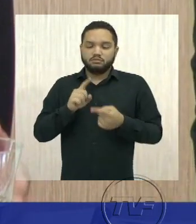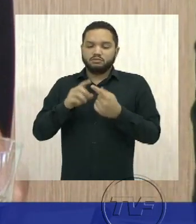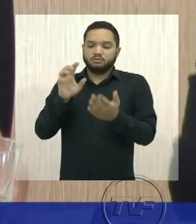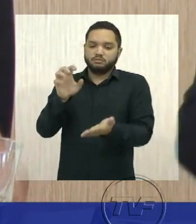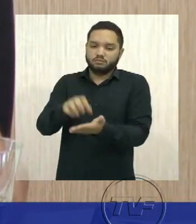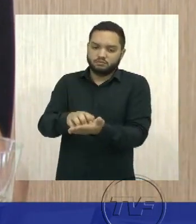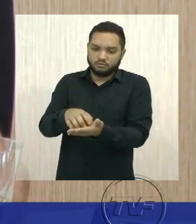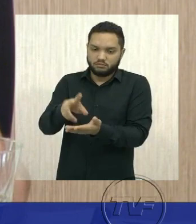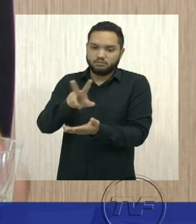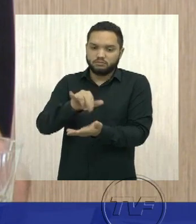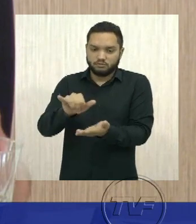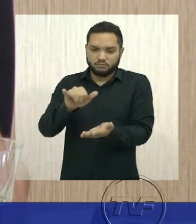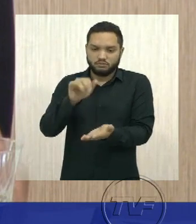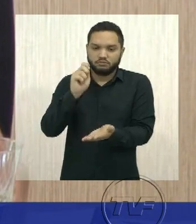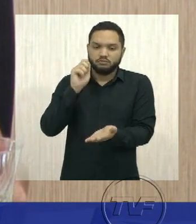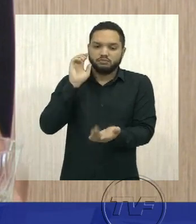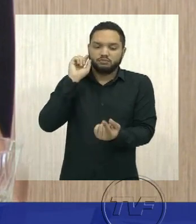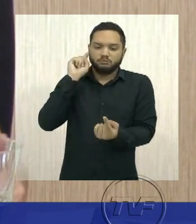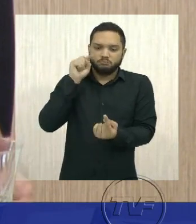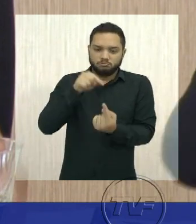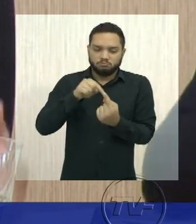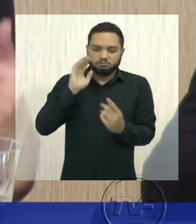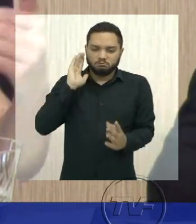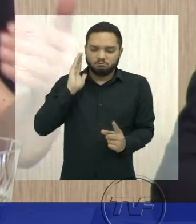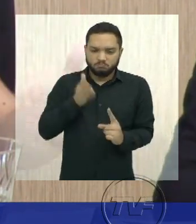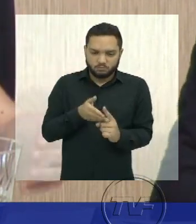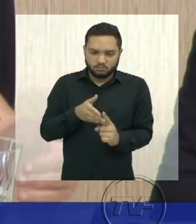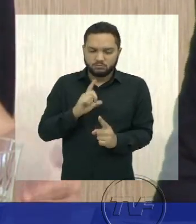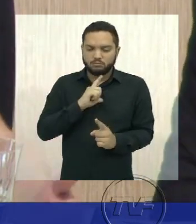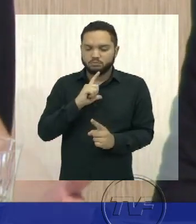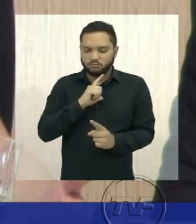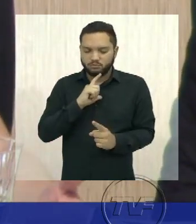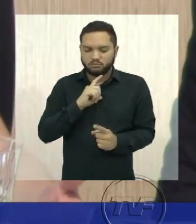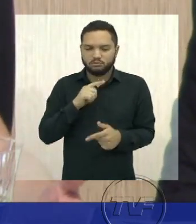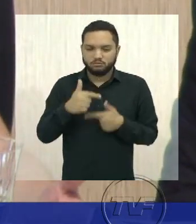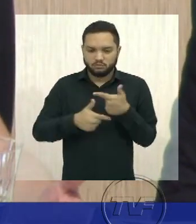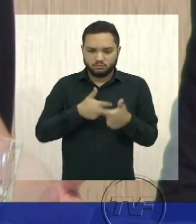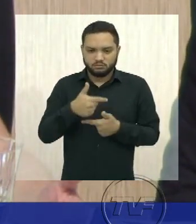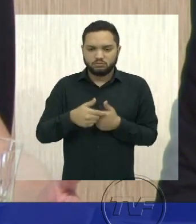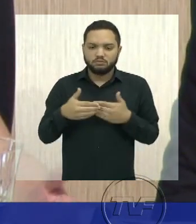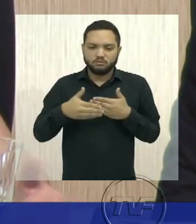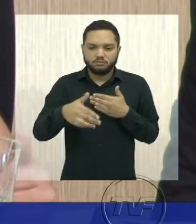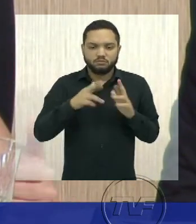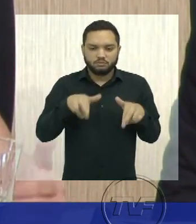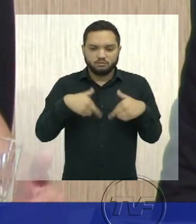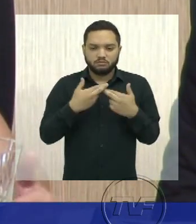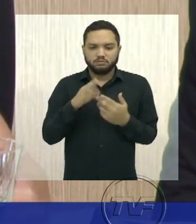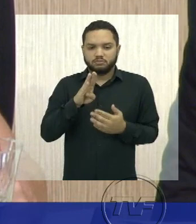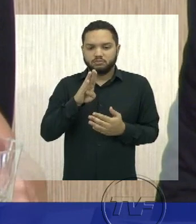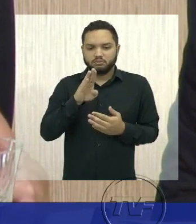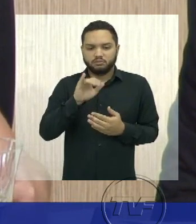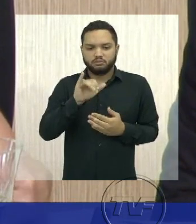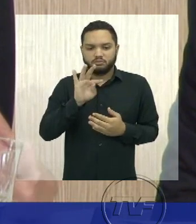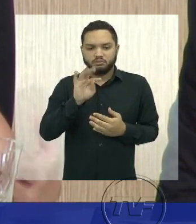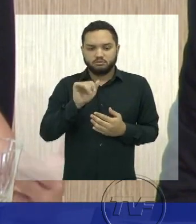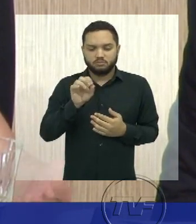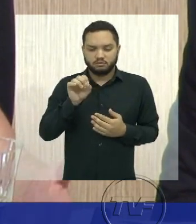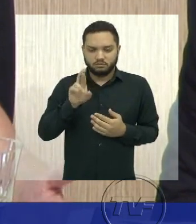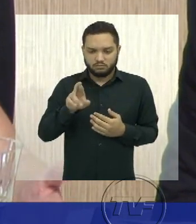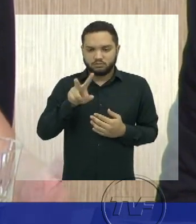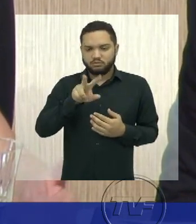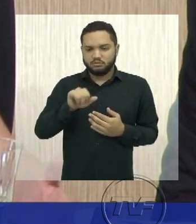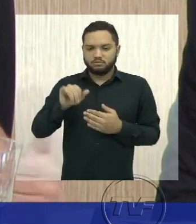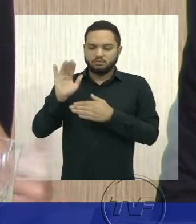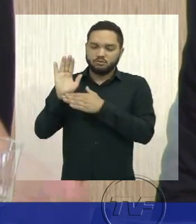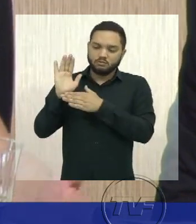coordenadoria, ela vai passar objetivamente. Temos aí reunião com a Habitafor, para a Habitafor nos